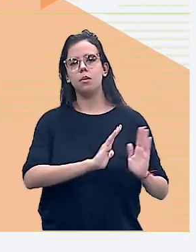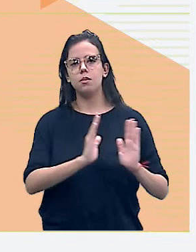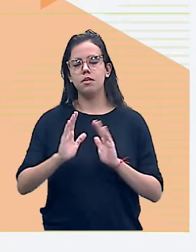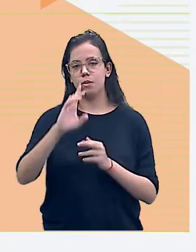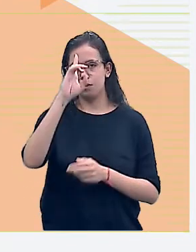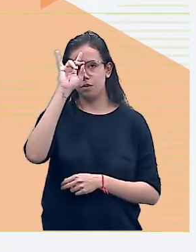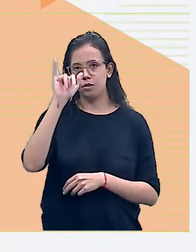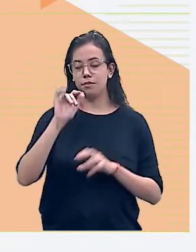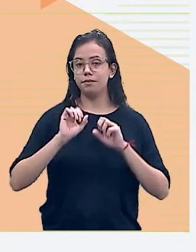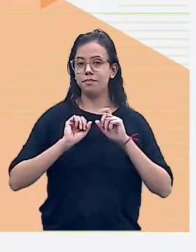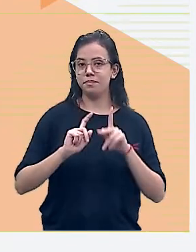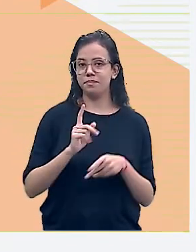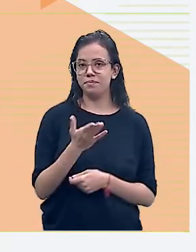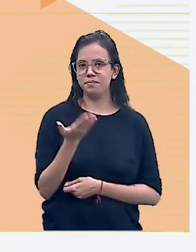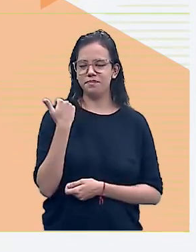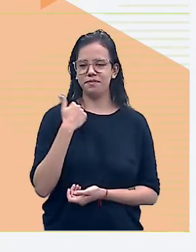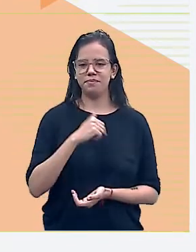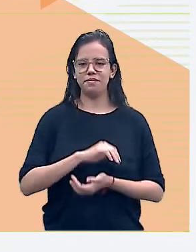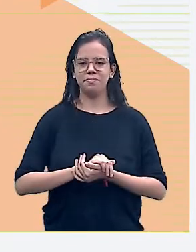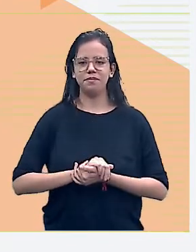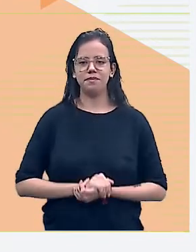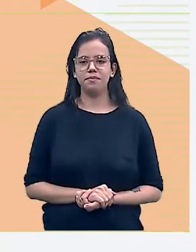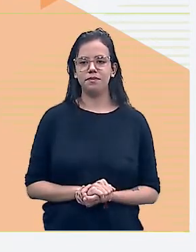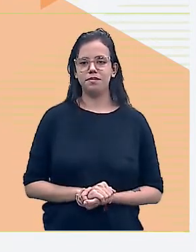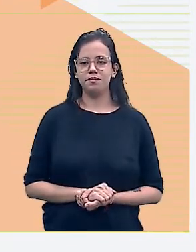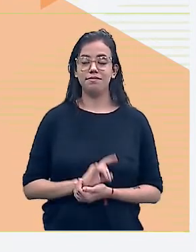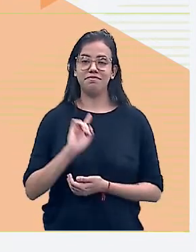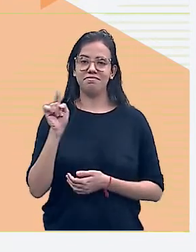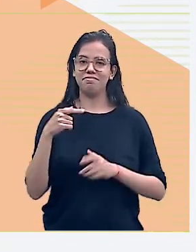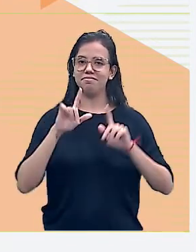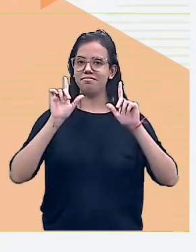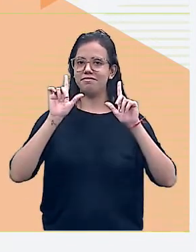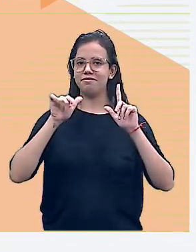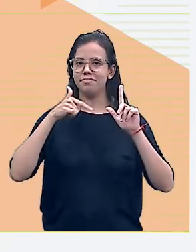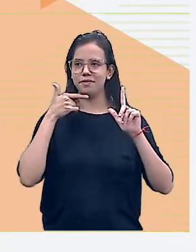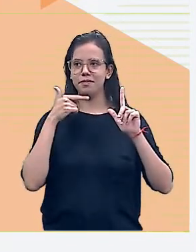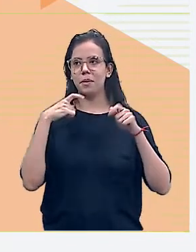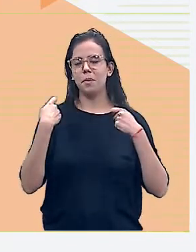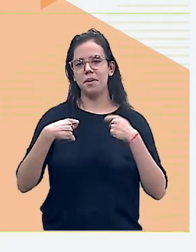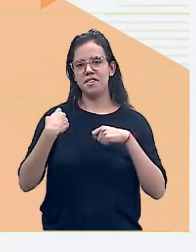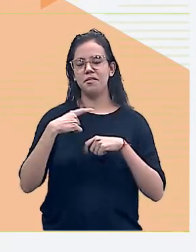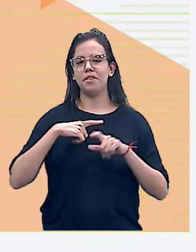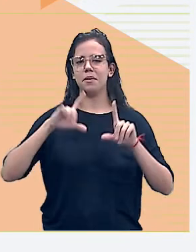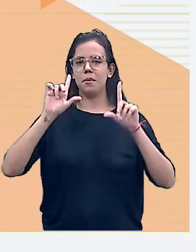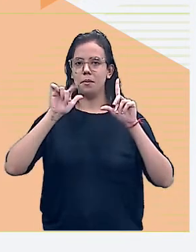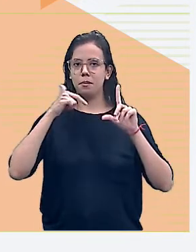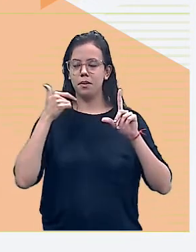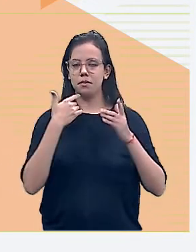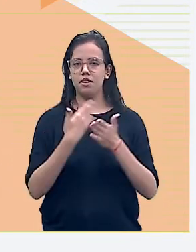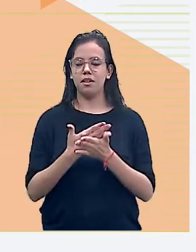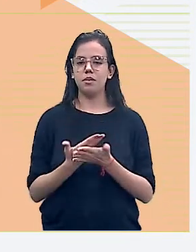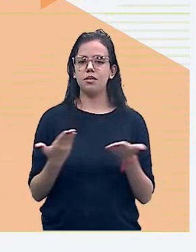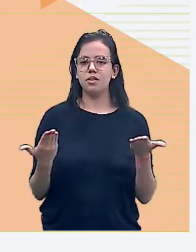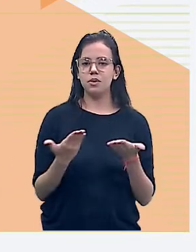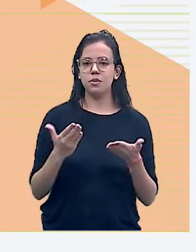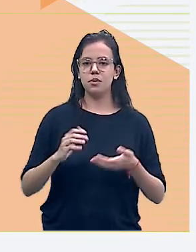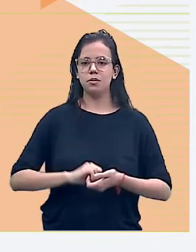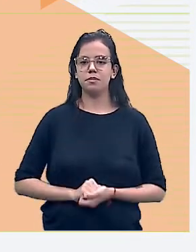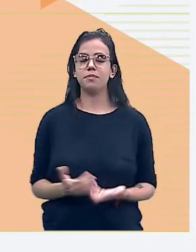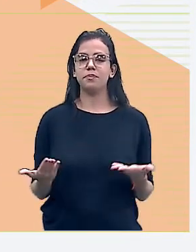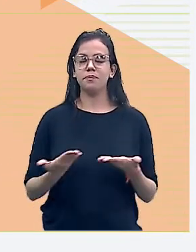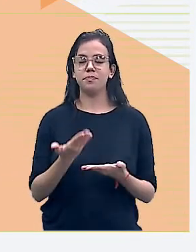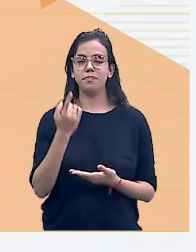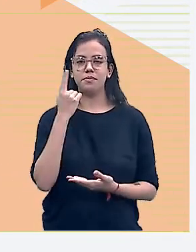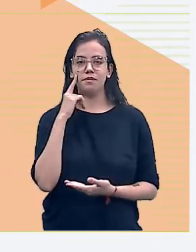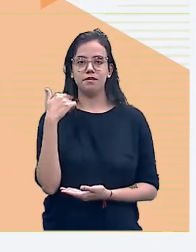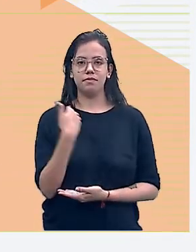então vamos lá Olá aqui é o nosso mesmo né tinha que trazer o mesmo para aula de hoje depois do mesmo